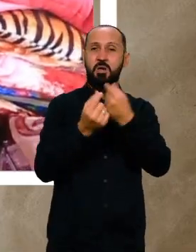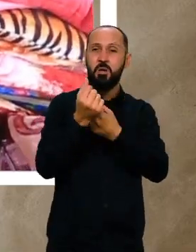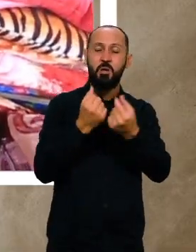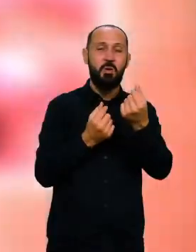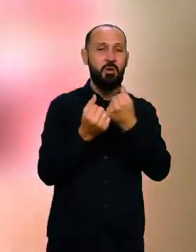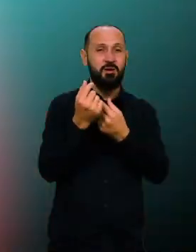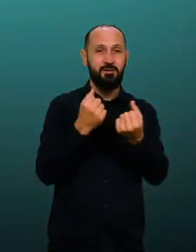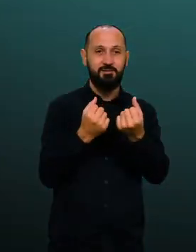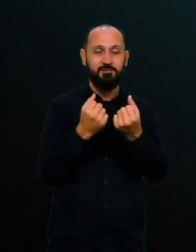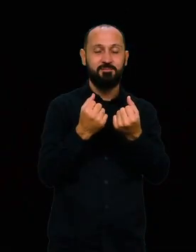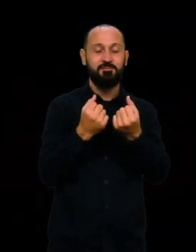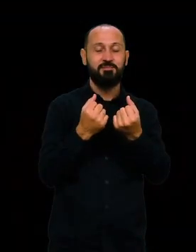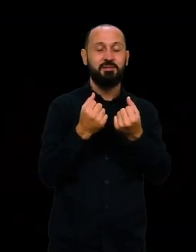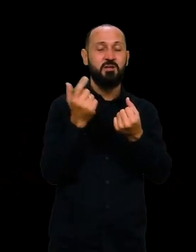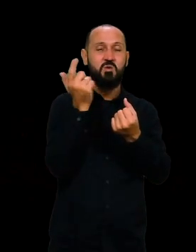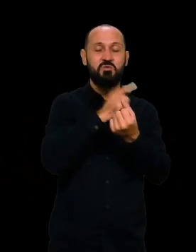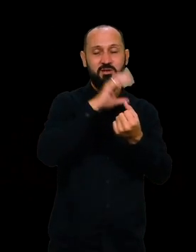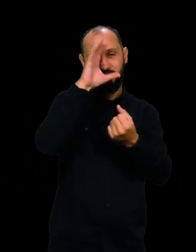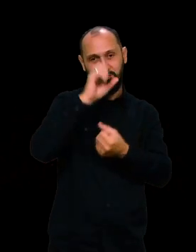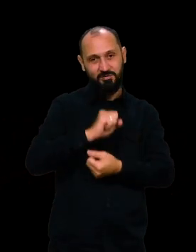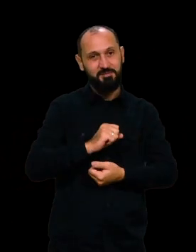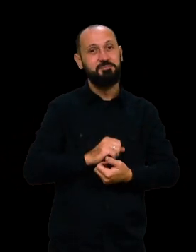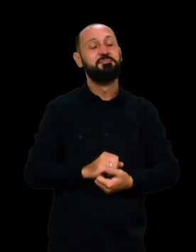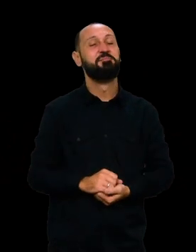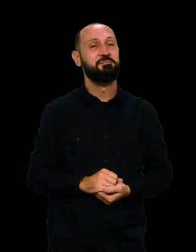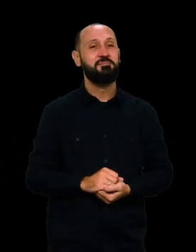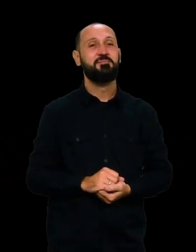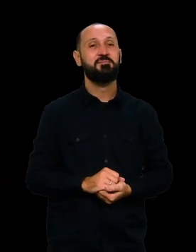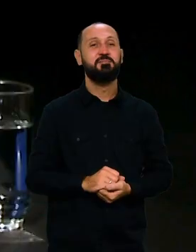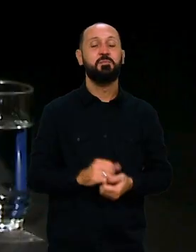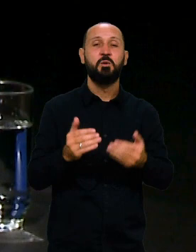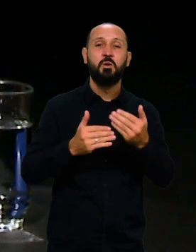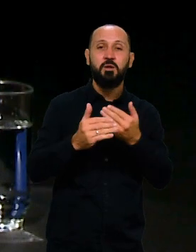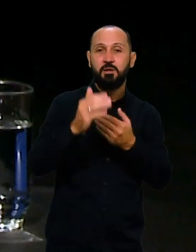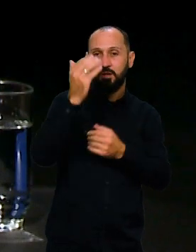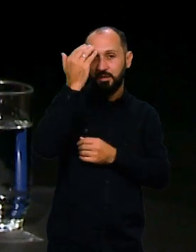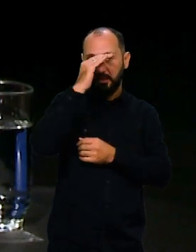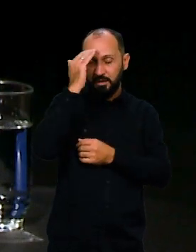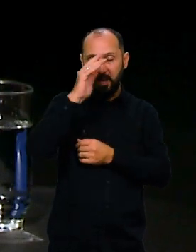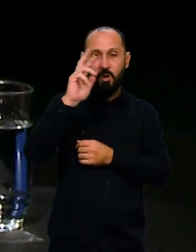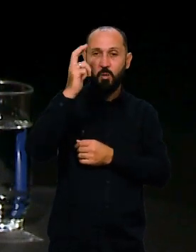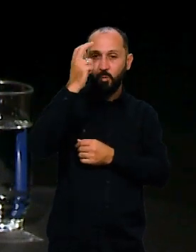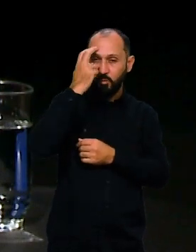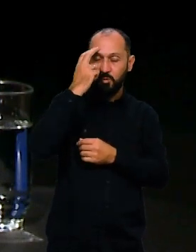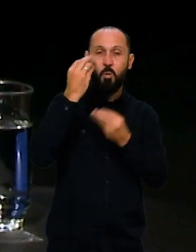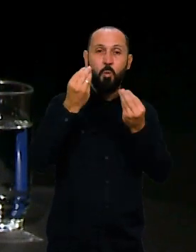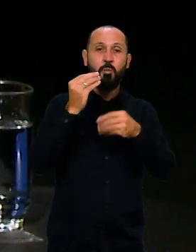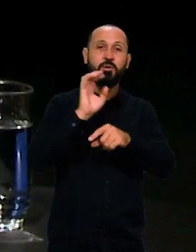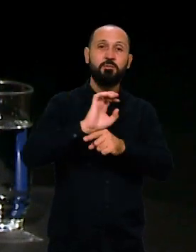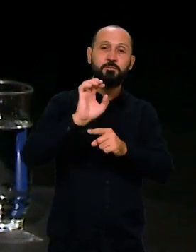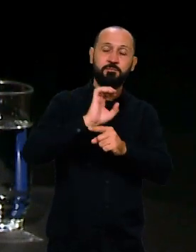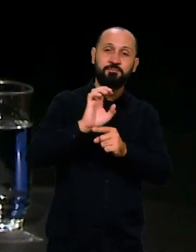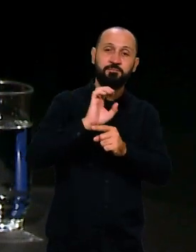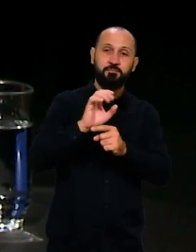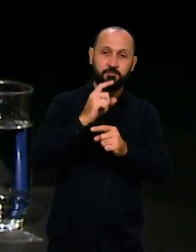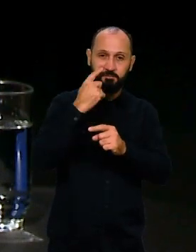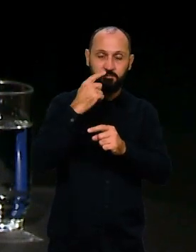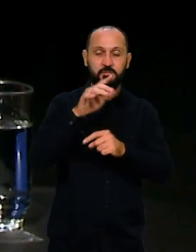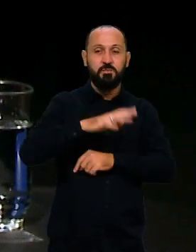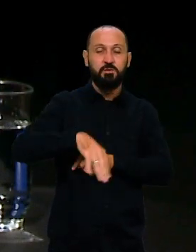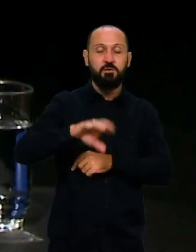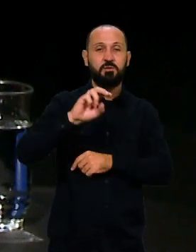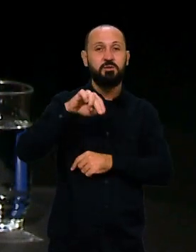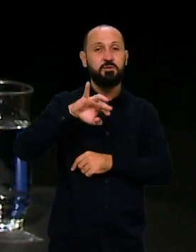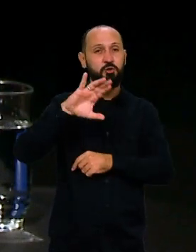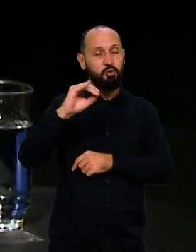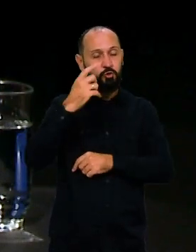tem estratégia econômica, estratégia de empresarial que resolva isso. Então, a partir disso, entendendo a nossa cultura, entendendo como que é o